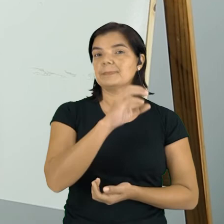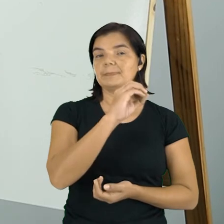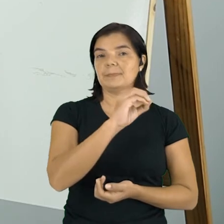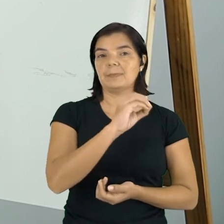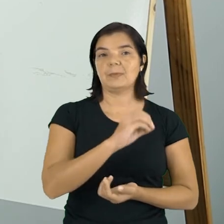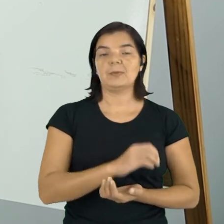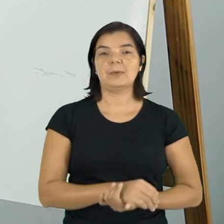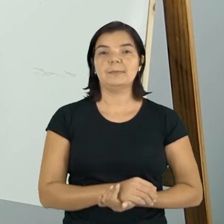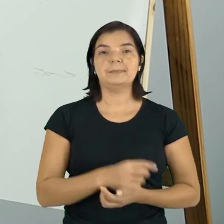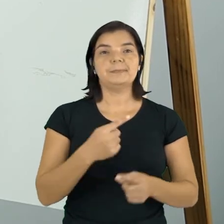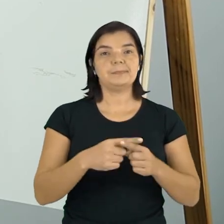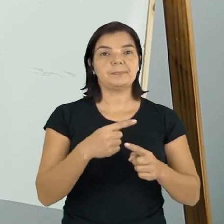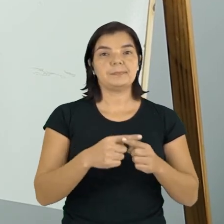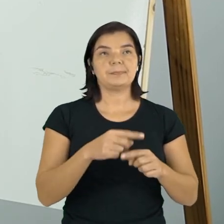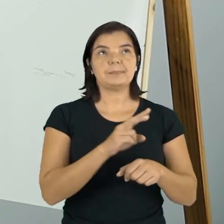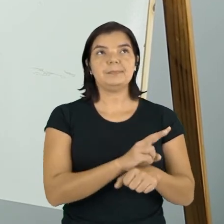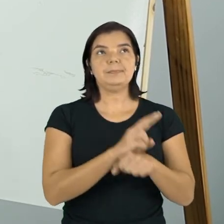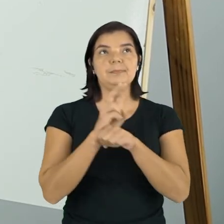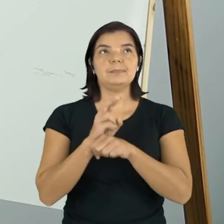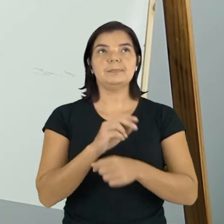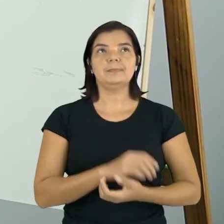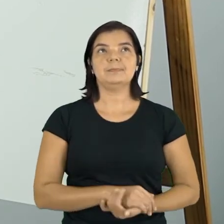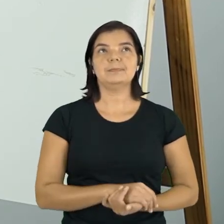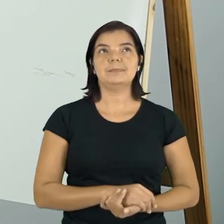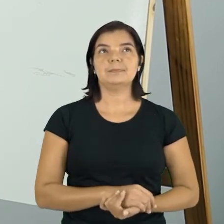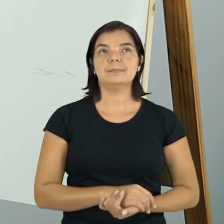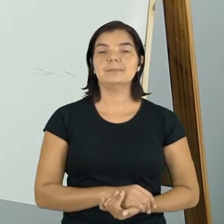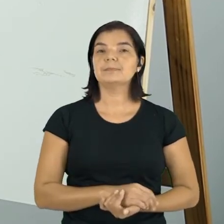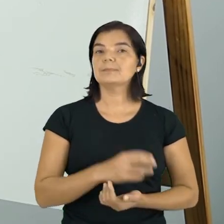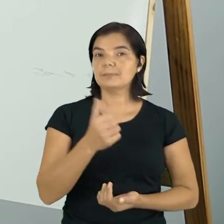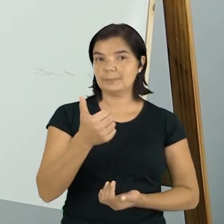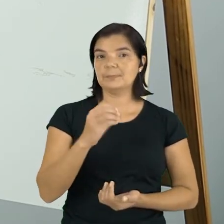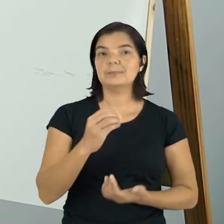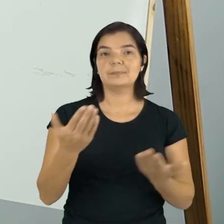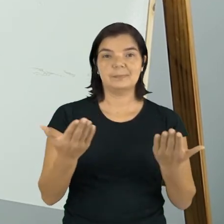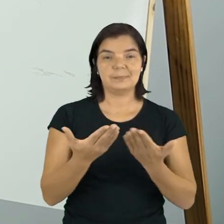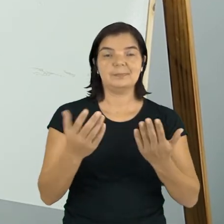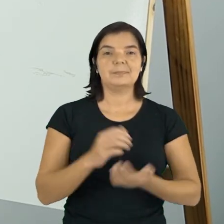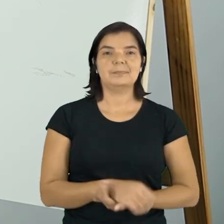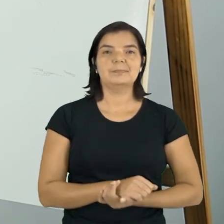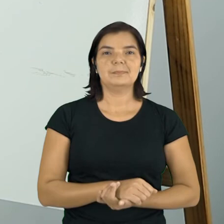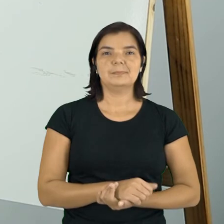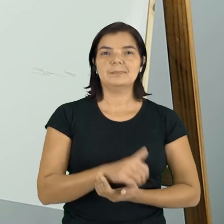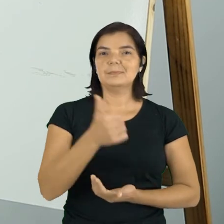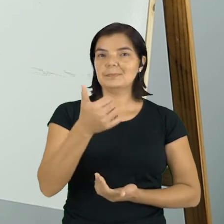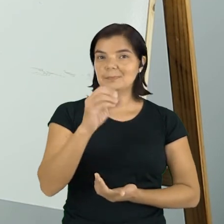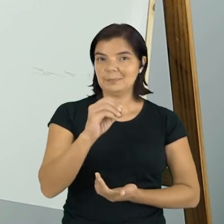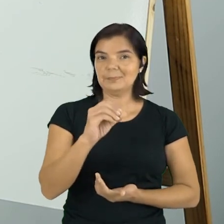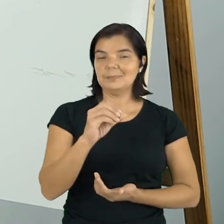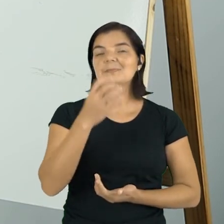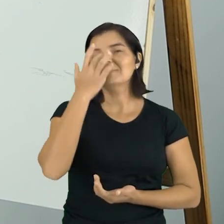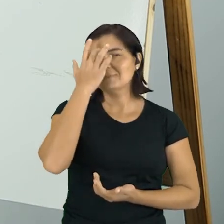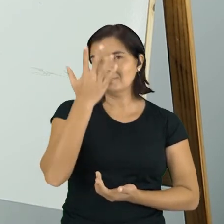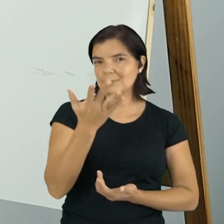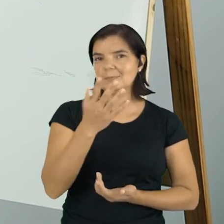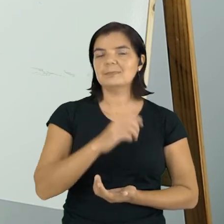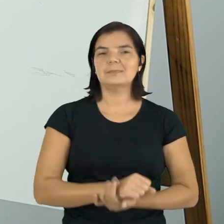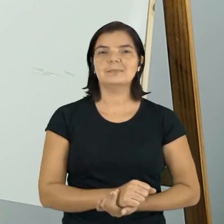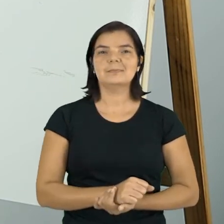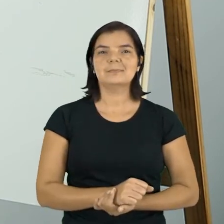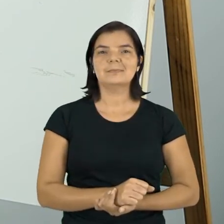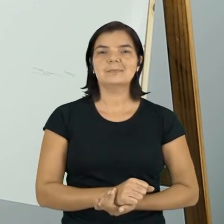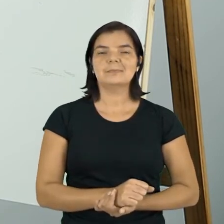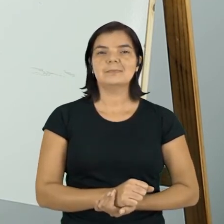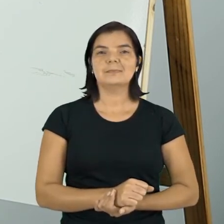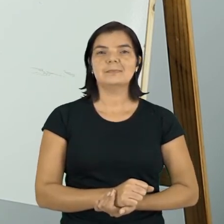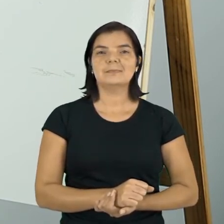0, porque o 1 veio para cá. E agora eu tenho 10. Agora, 10 não fica mais fácil?